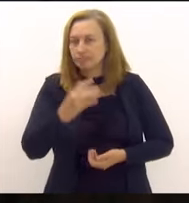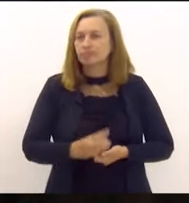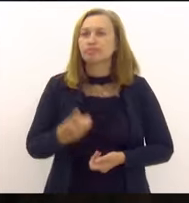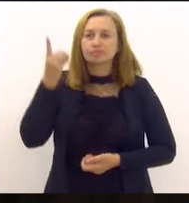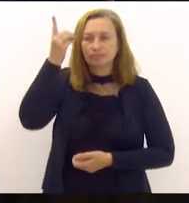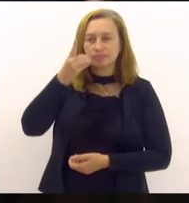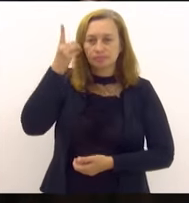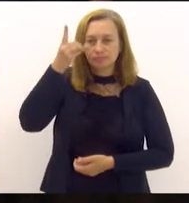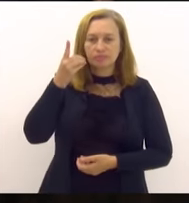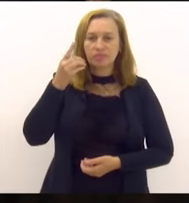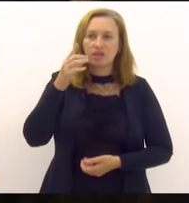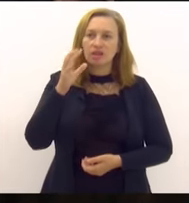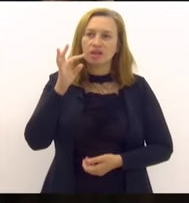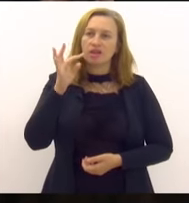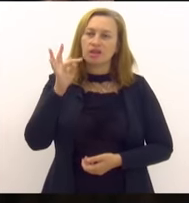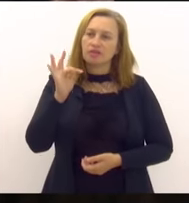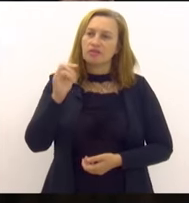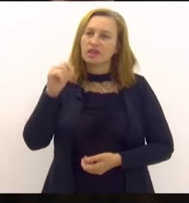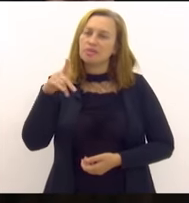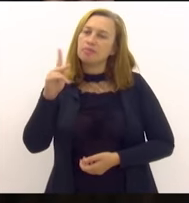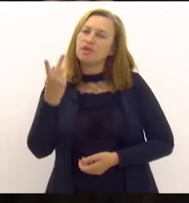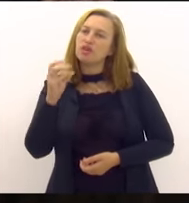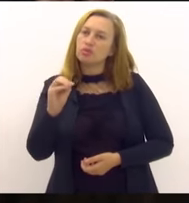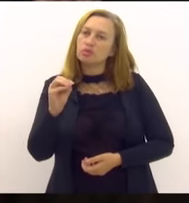Deputado Filipinho Raves.